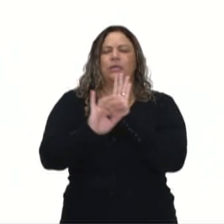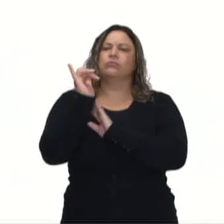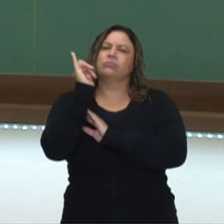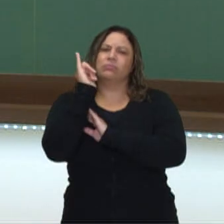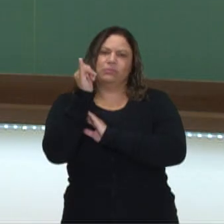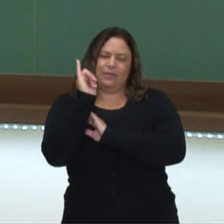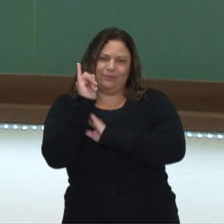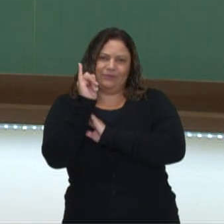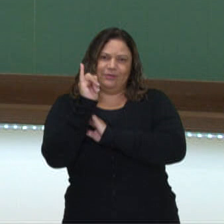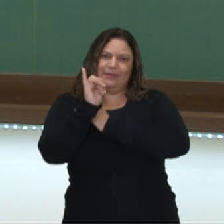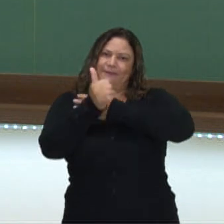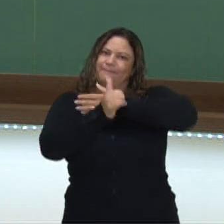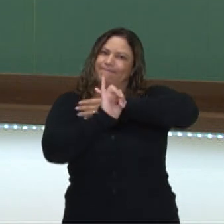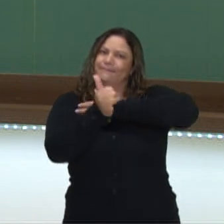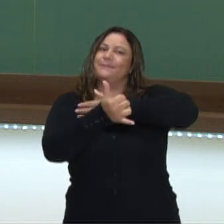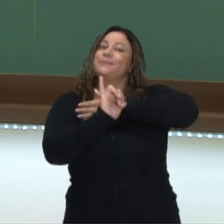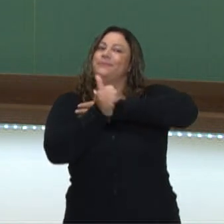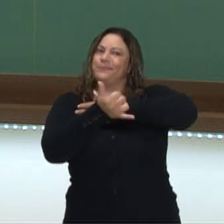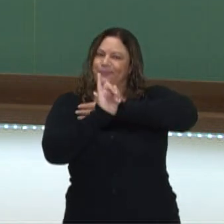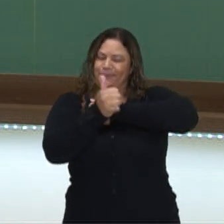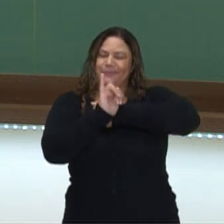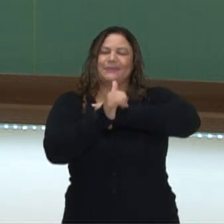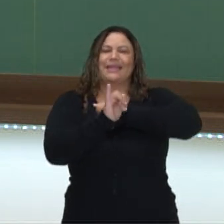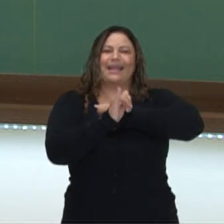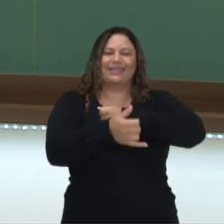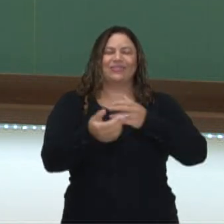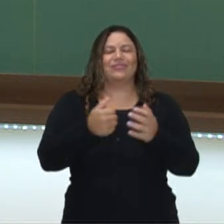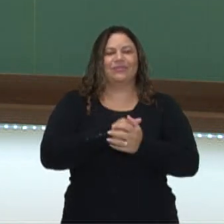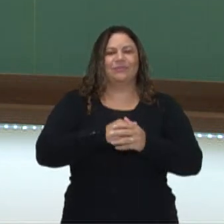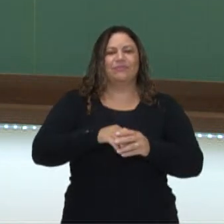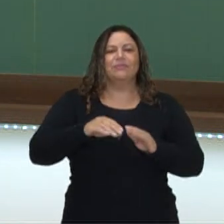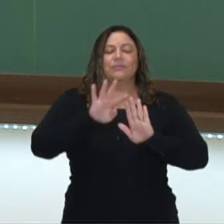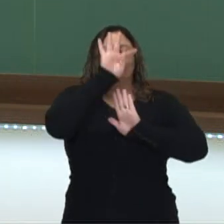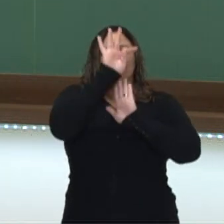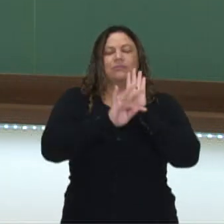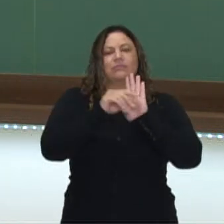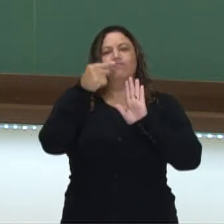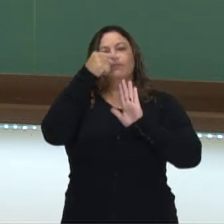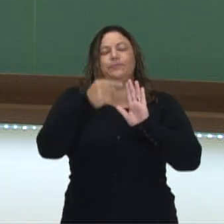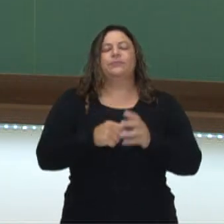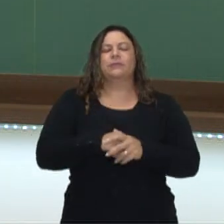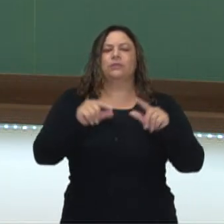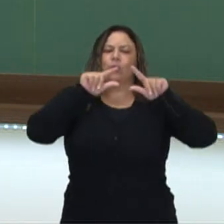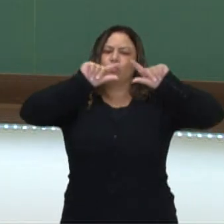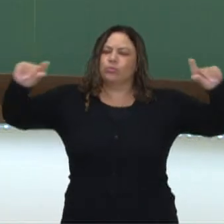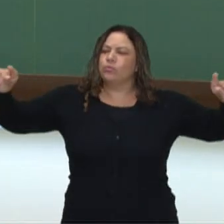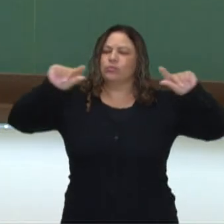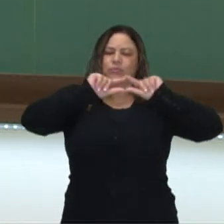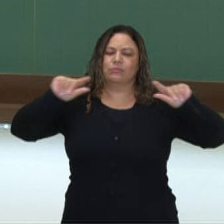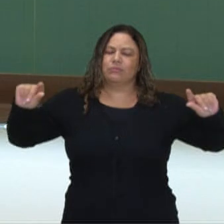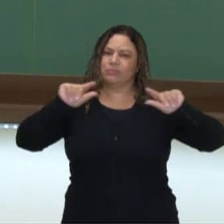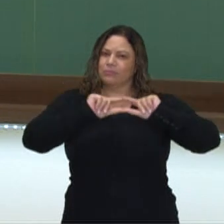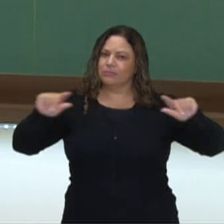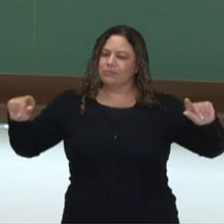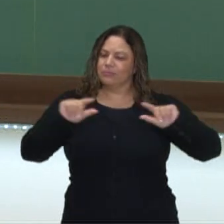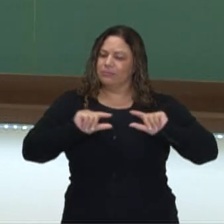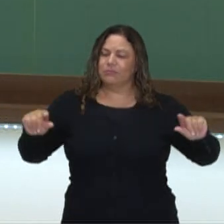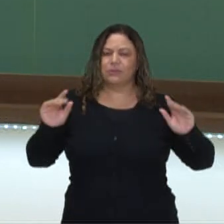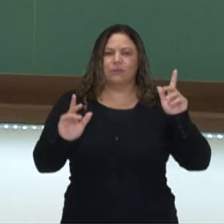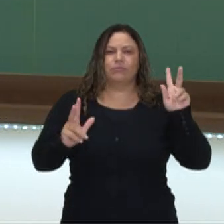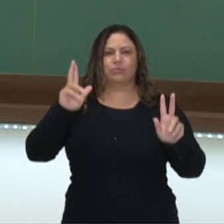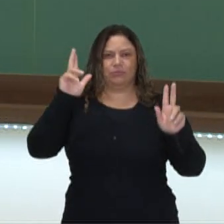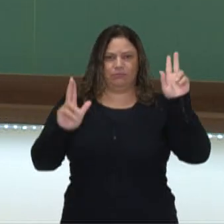prosa. Ocupa toda a página, vai de margem a margem, linha a linha, se